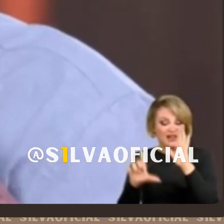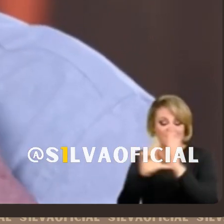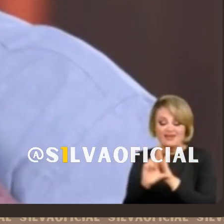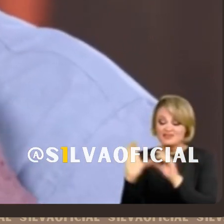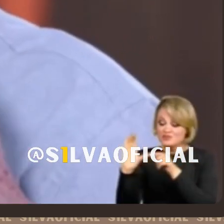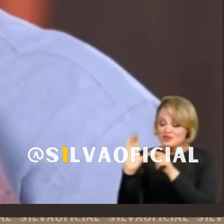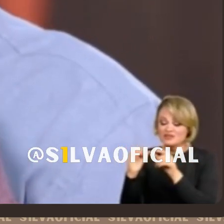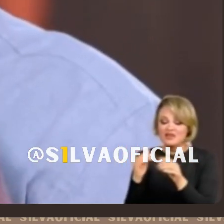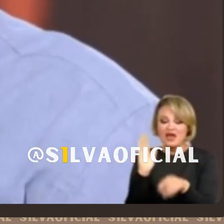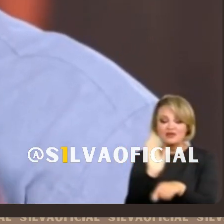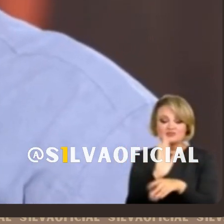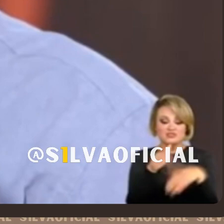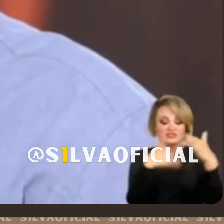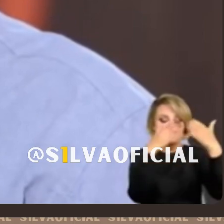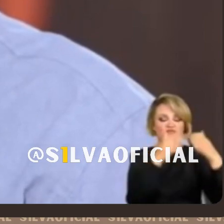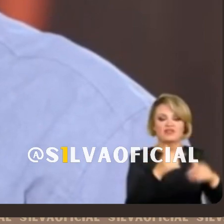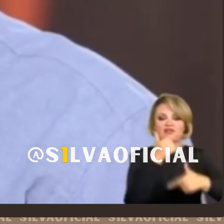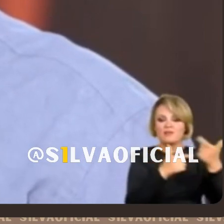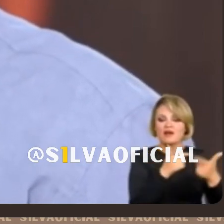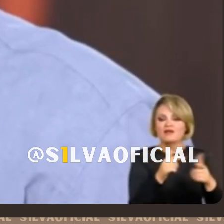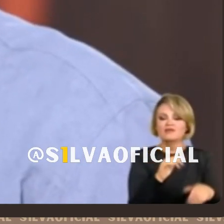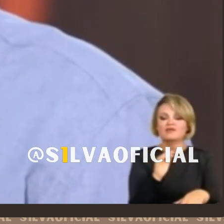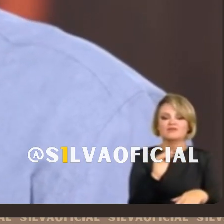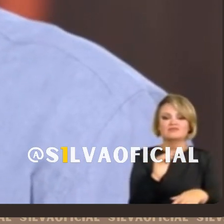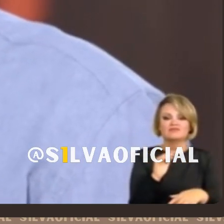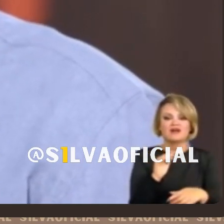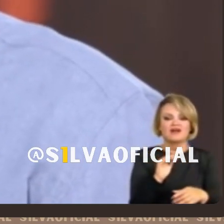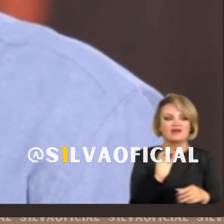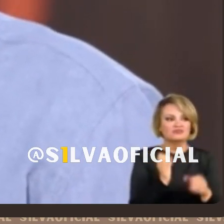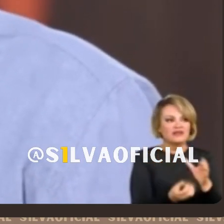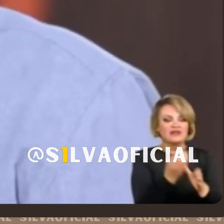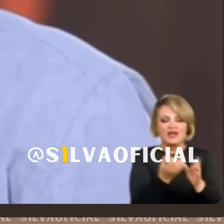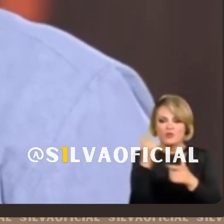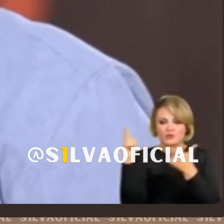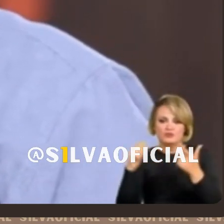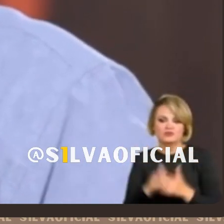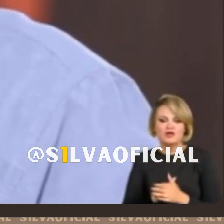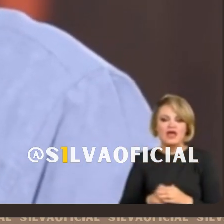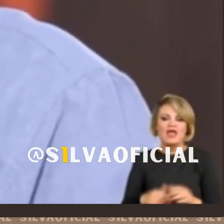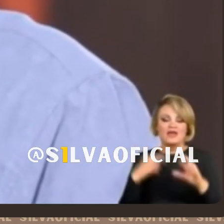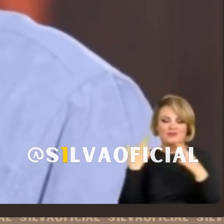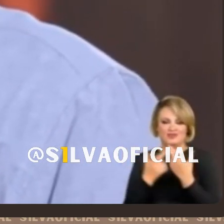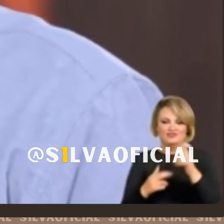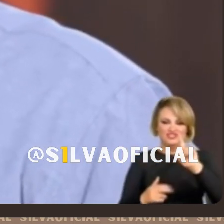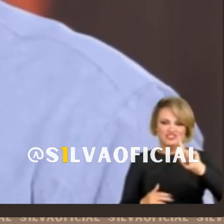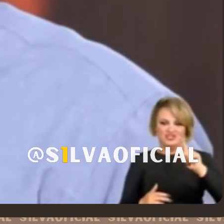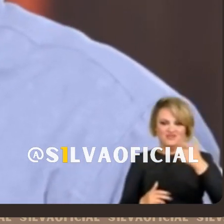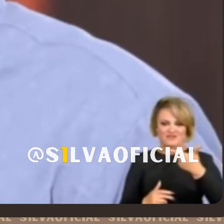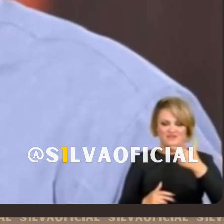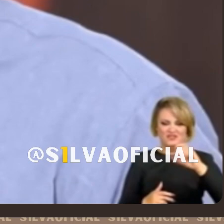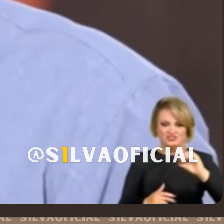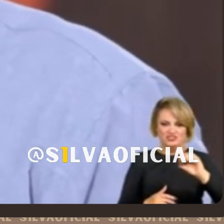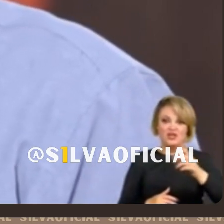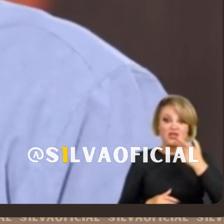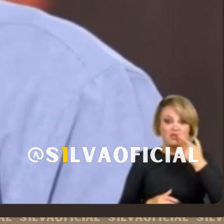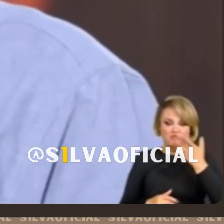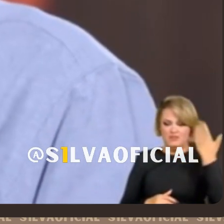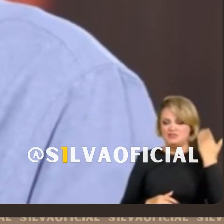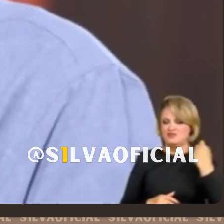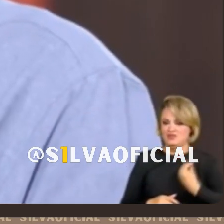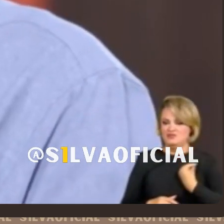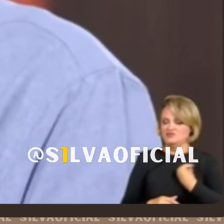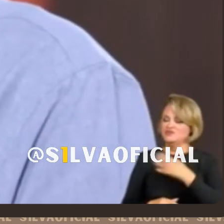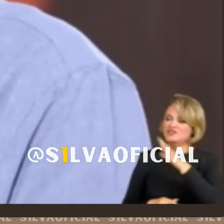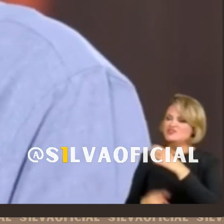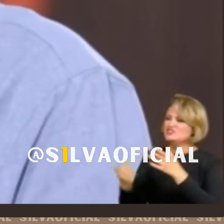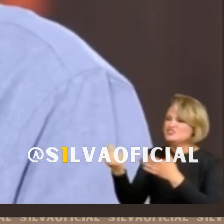última reunião do G20 que eu participei, que eu falei: vamos pegar o excesso de riqueza que tem alguns países, fazer investimento